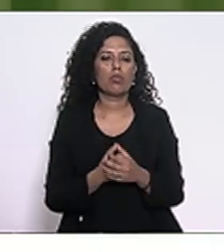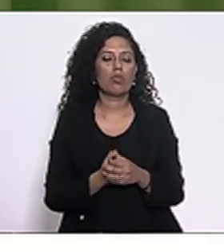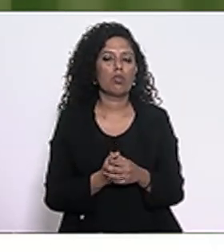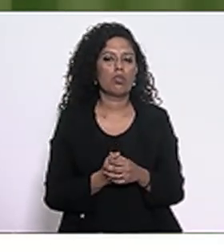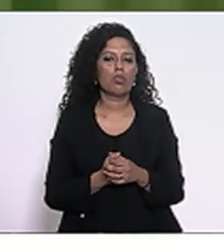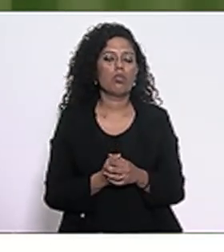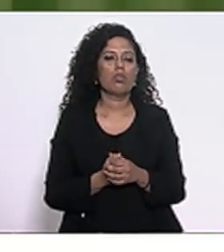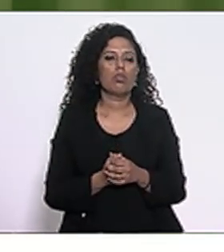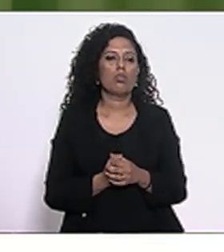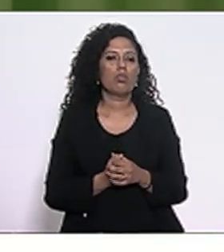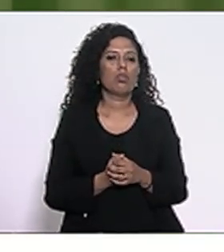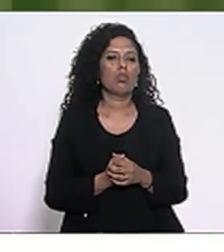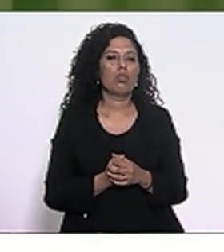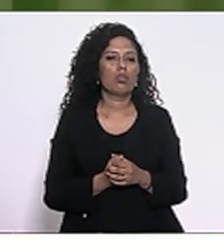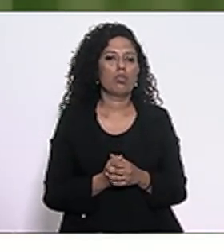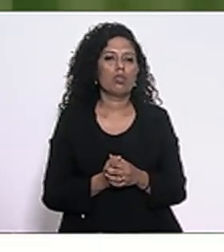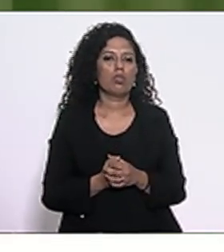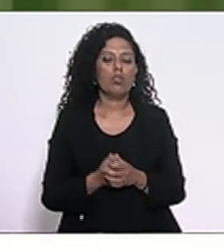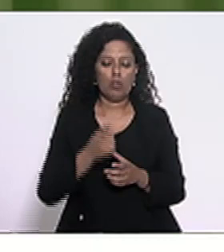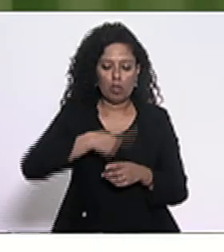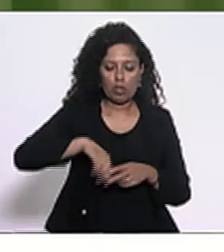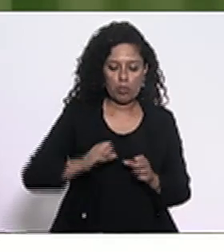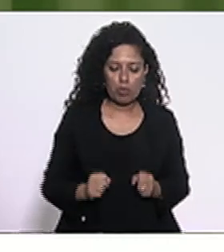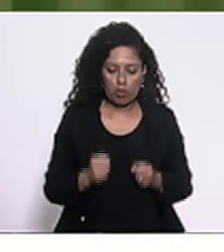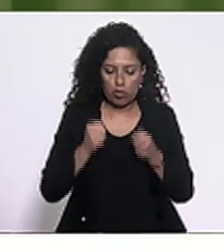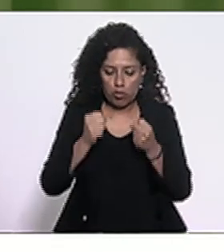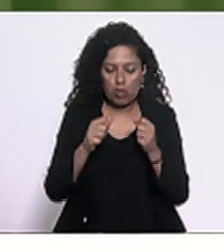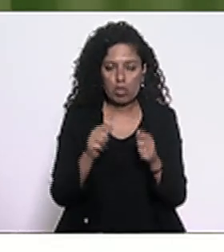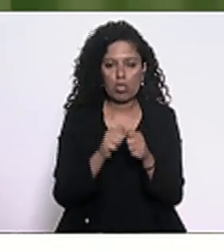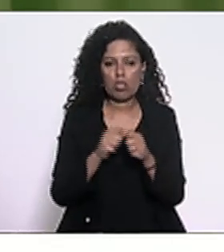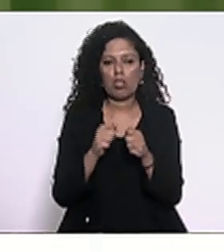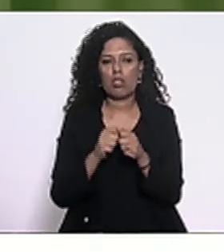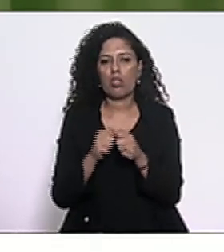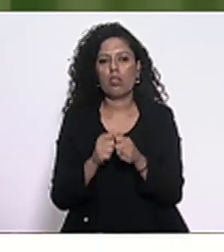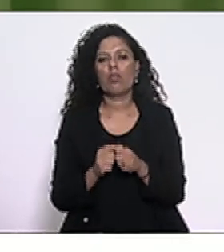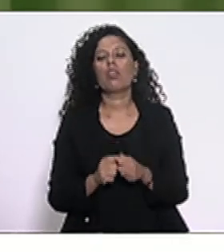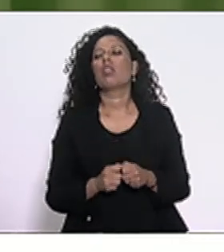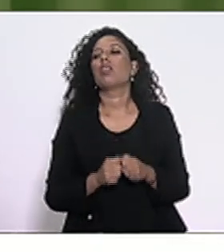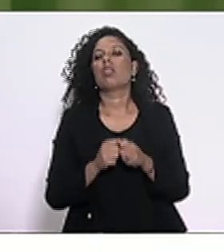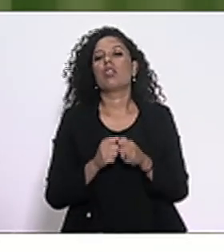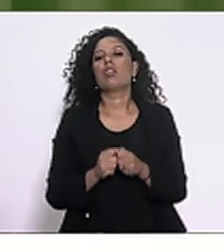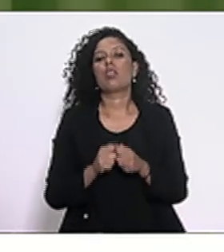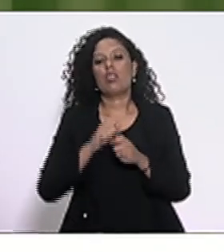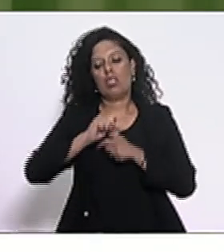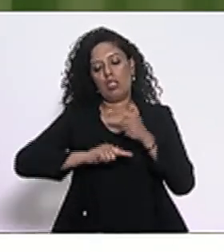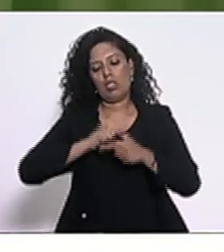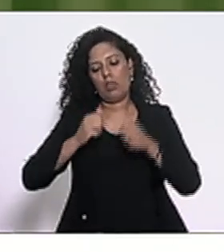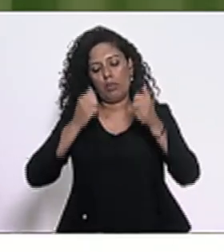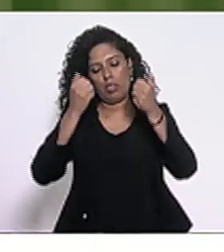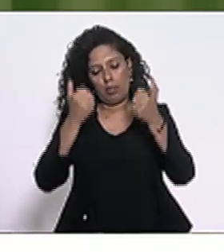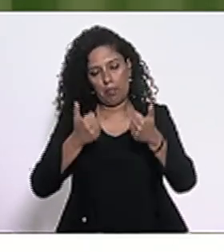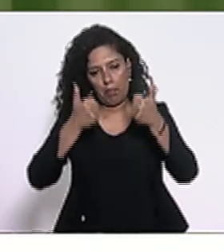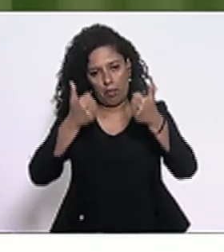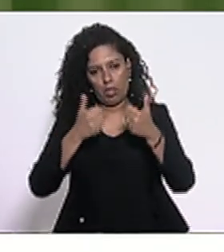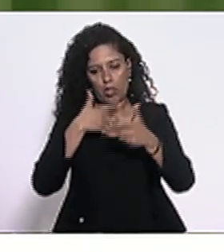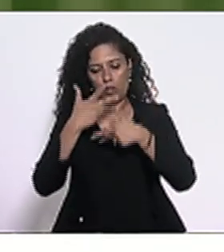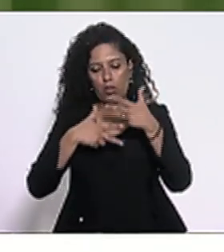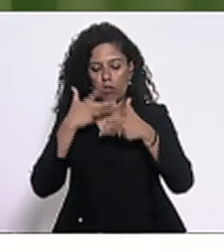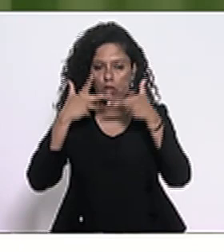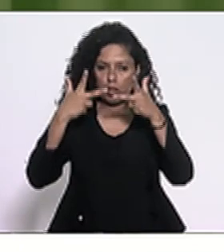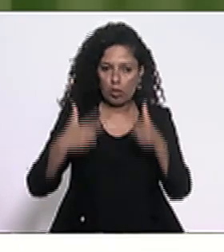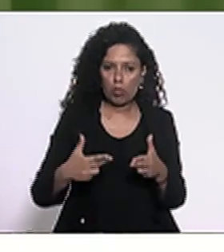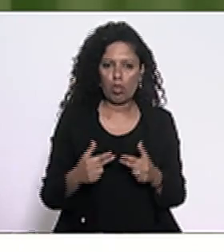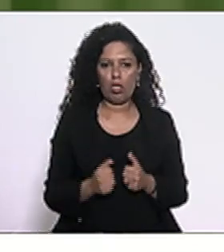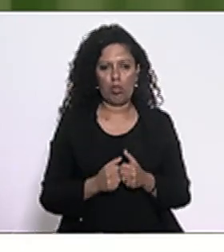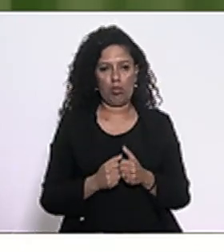poderia ser de uma forma mais sistêmica, mas estamos caminhando para isso. E aí eu vou fazer um parêntese, pegando tudo que já foi dito aí, muito desse